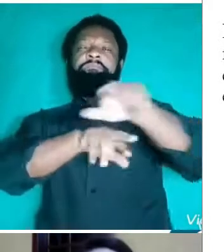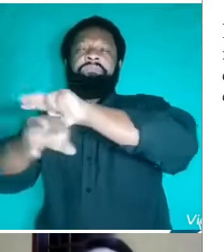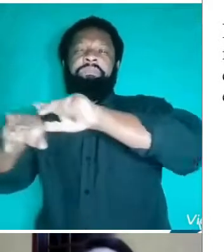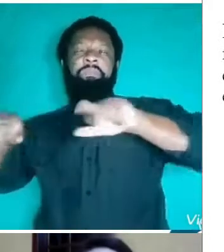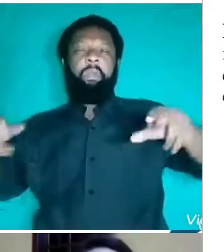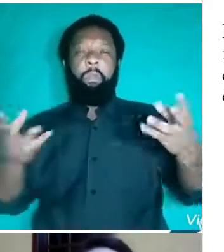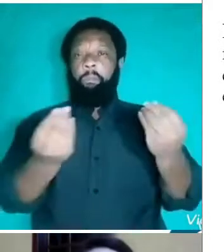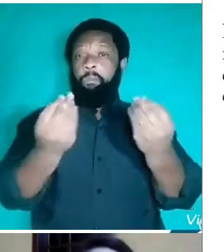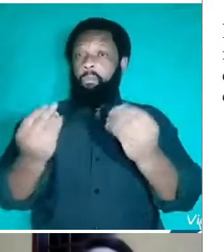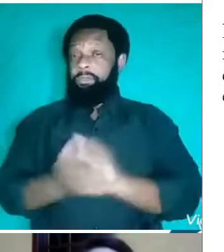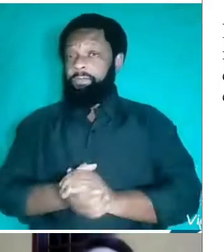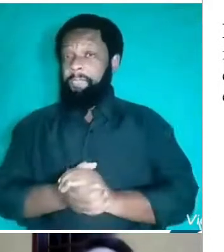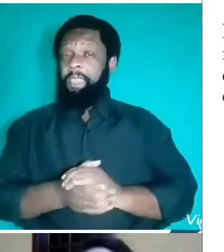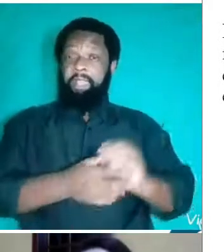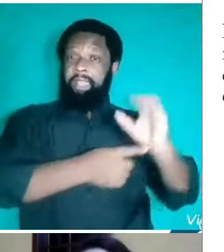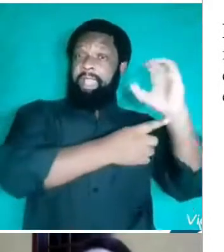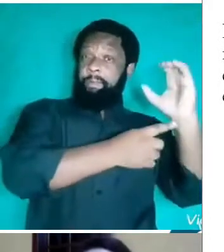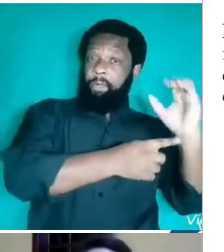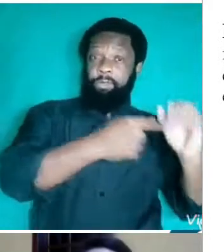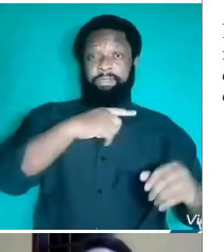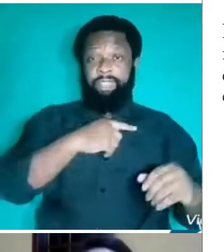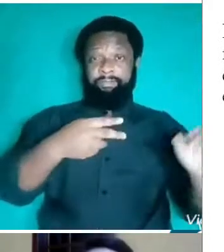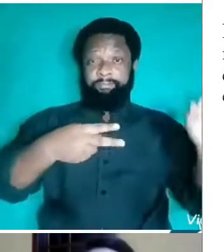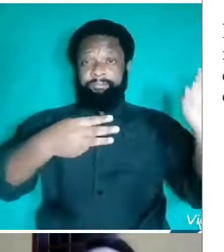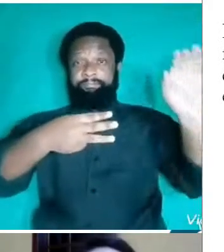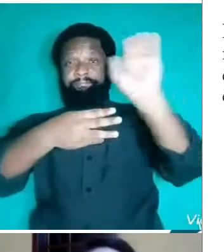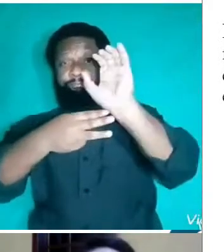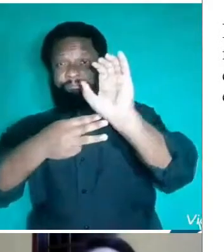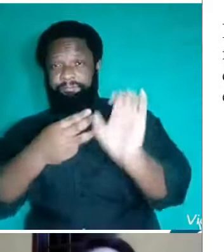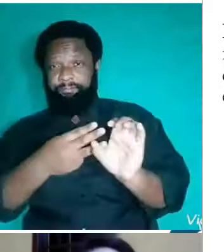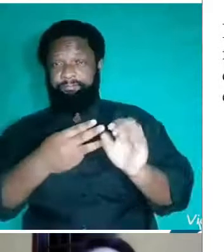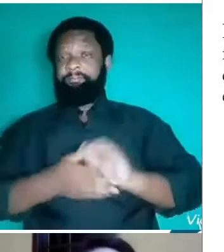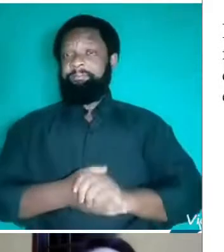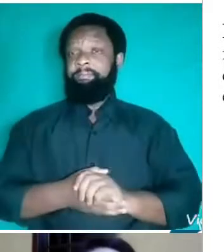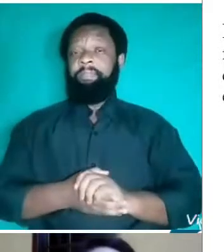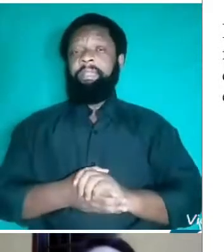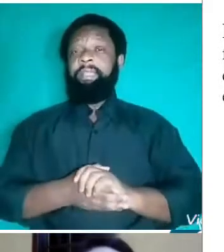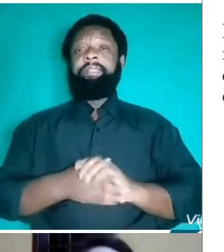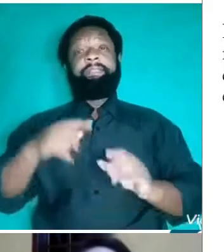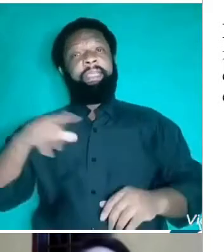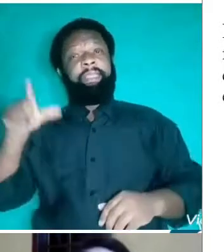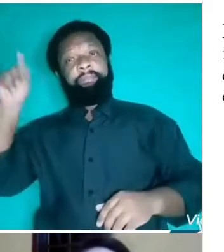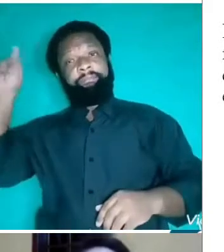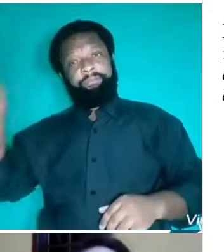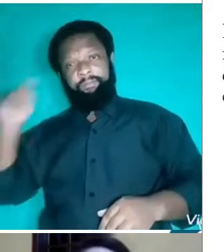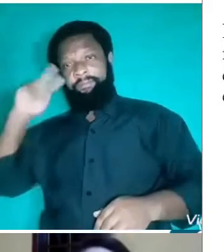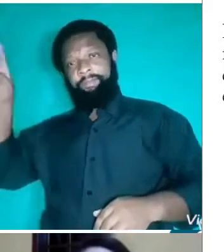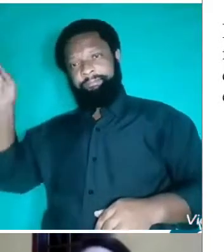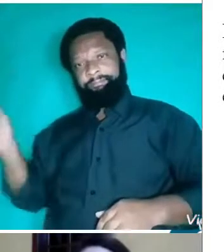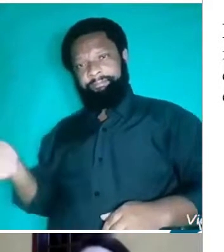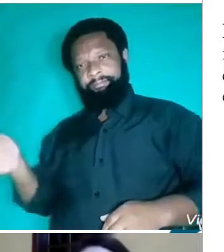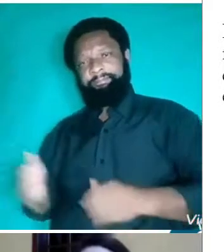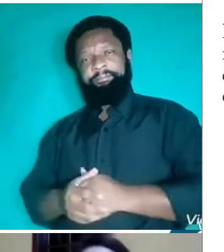ligado aos 3 carbonos do dedo, ó, dos dedinhos, e esse outro carbono aqui. Ou seja, ele está